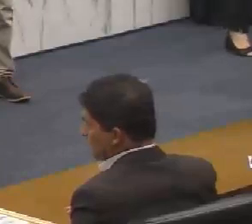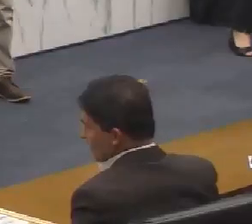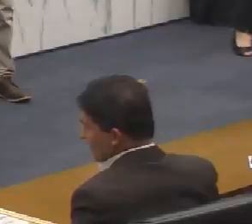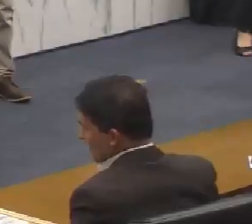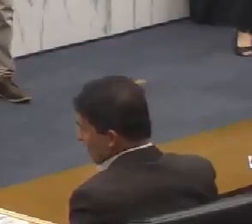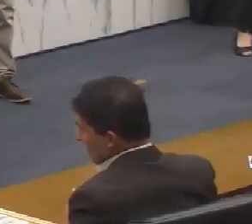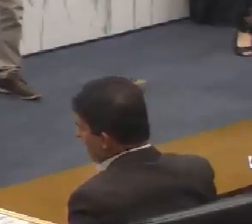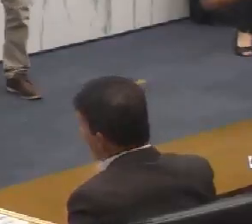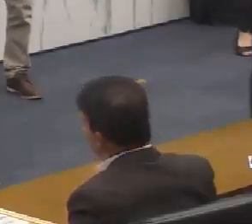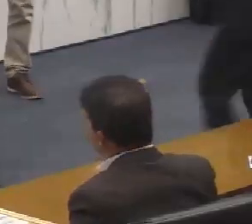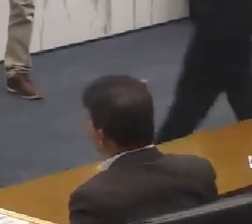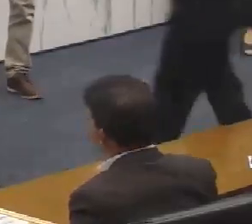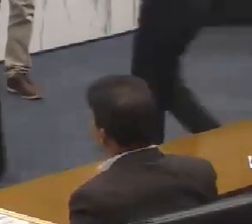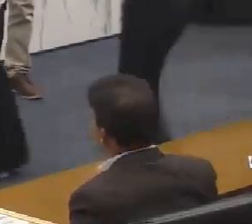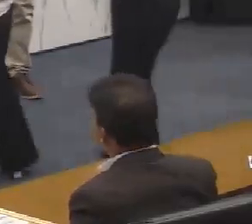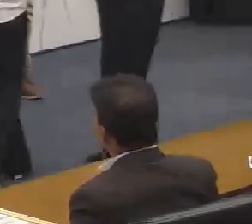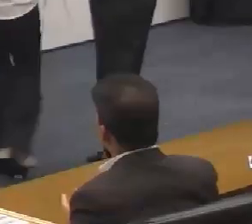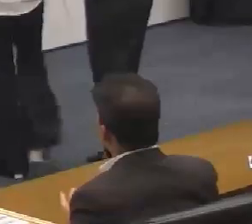sofrer. É